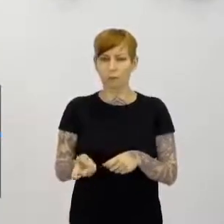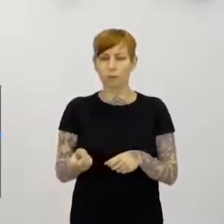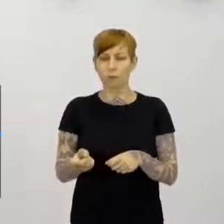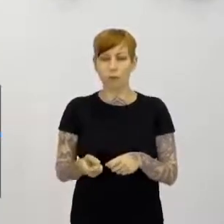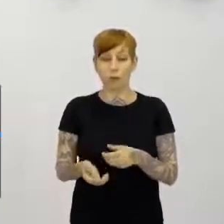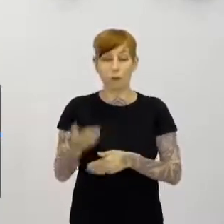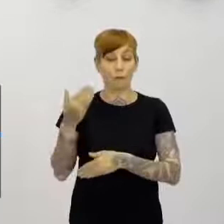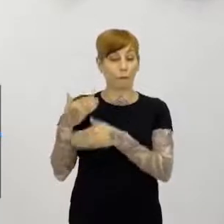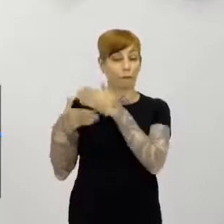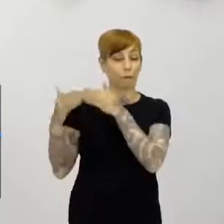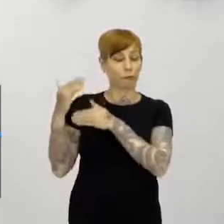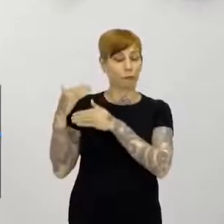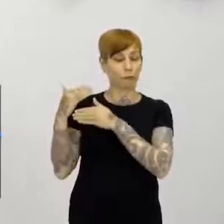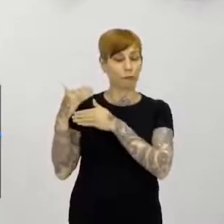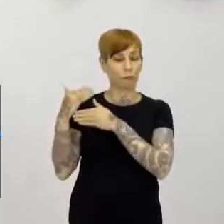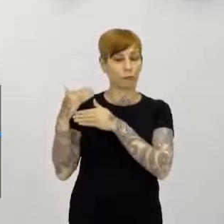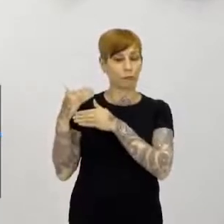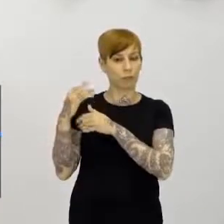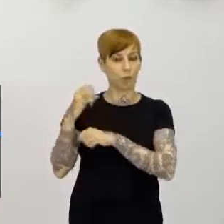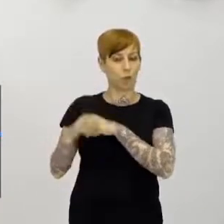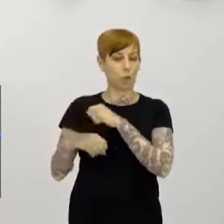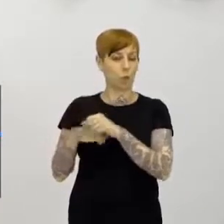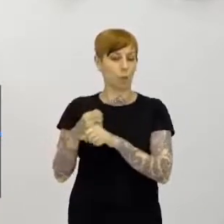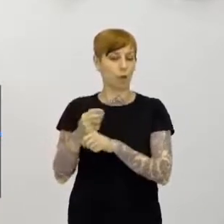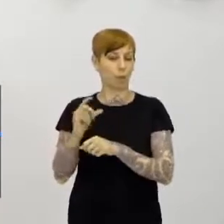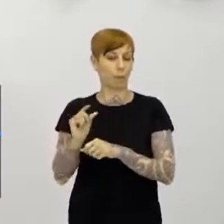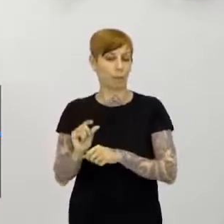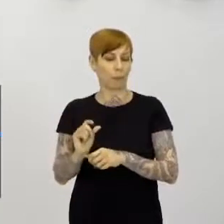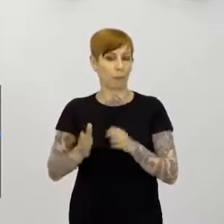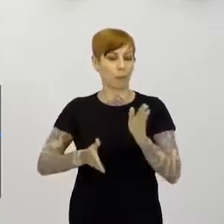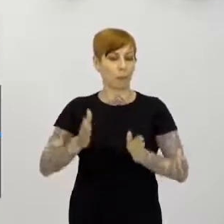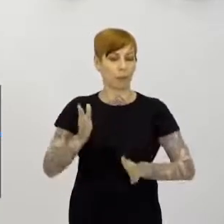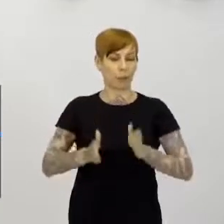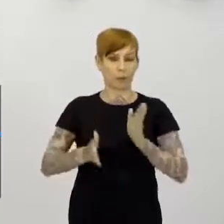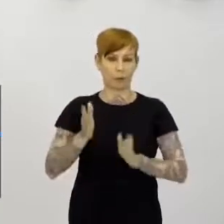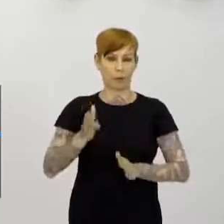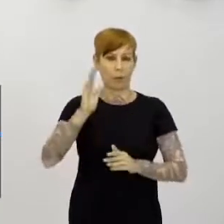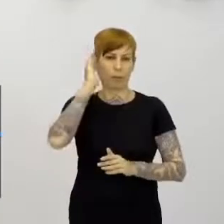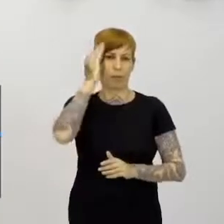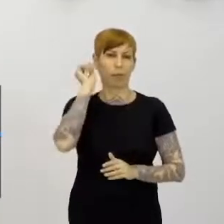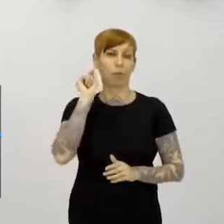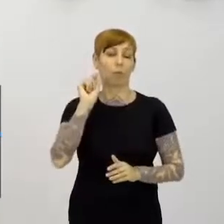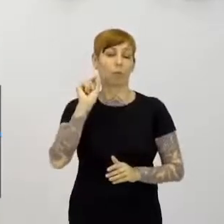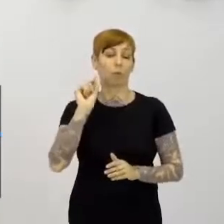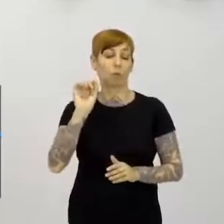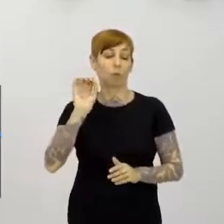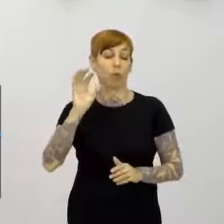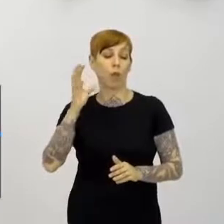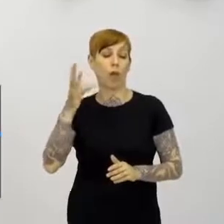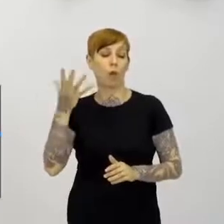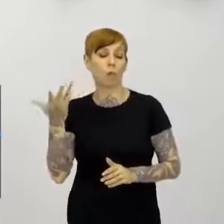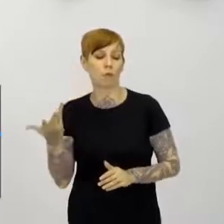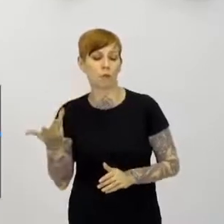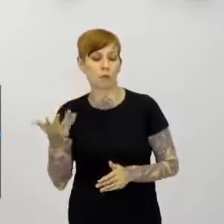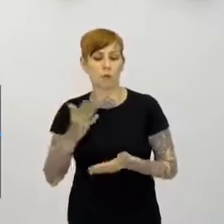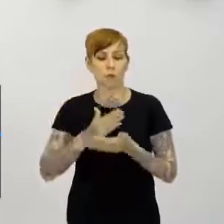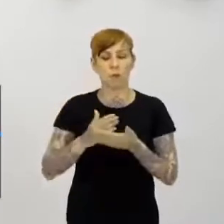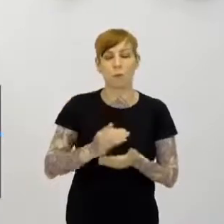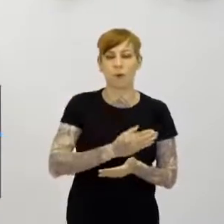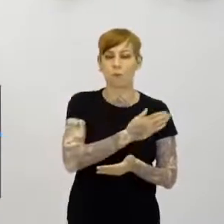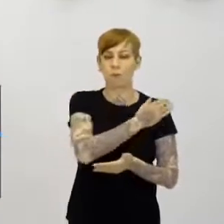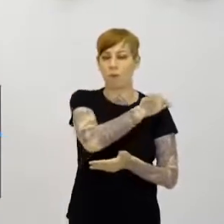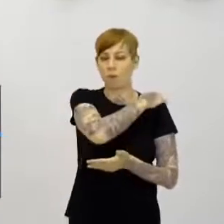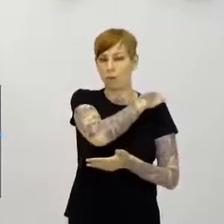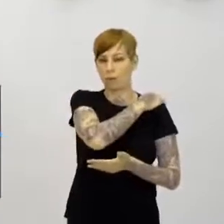o golpe foi em 64, mas a gente precisa voltar um pouquinho para entender o que causou o golpe, certo? Então,